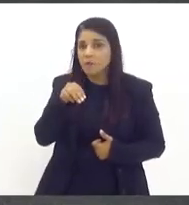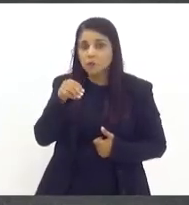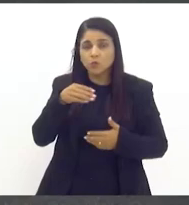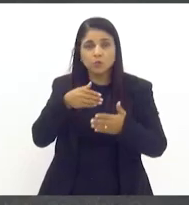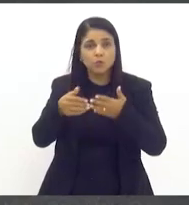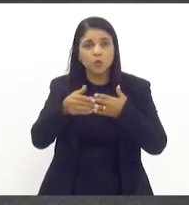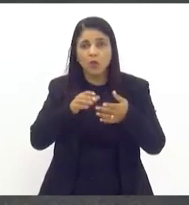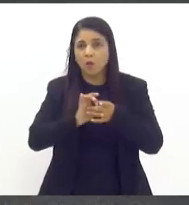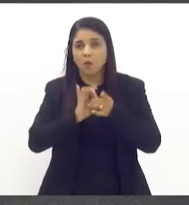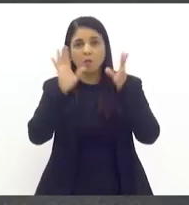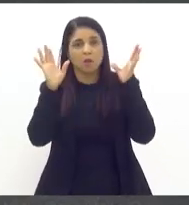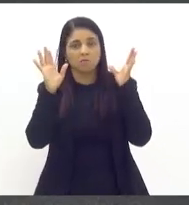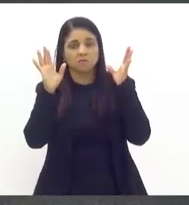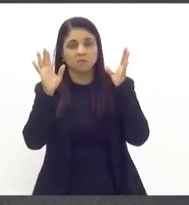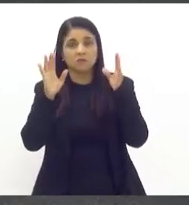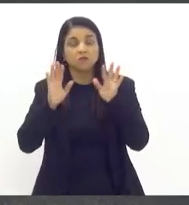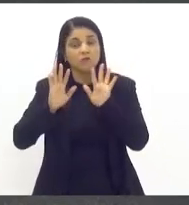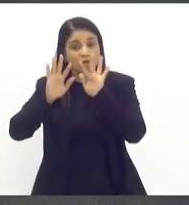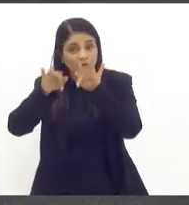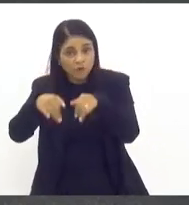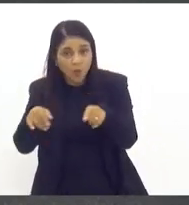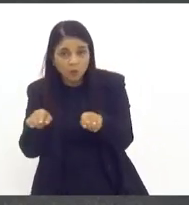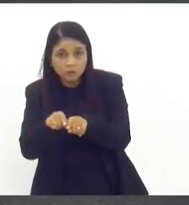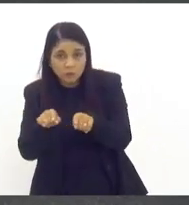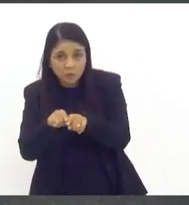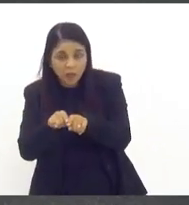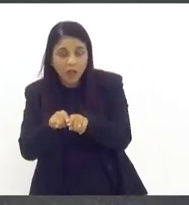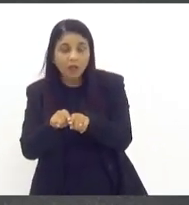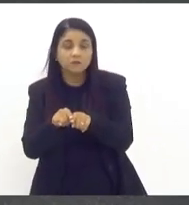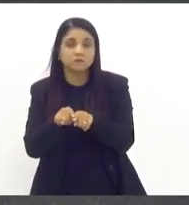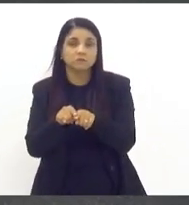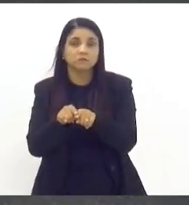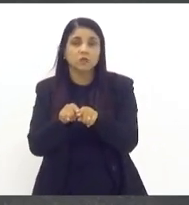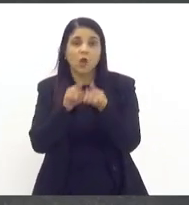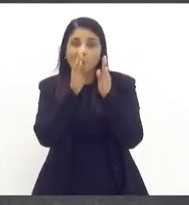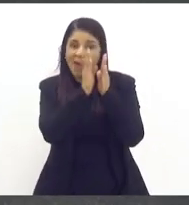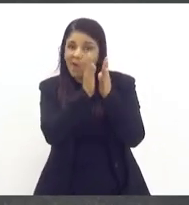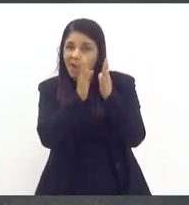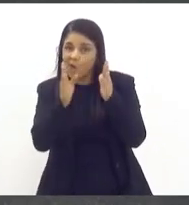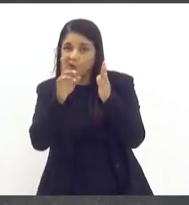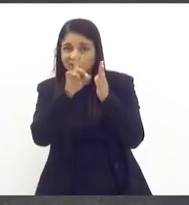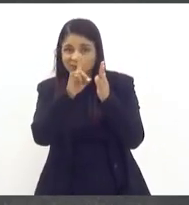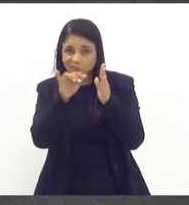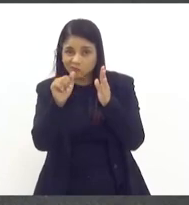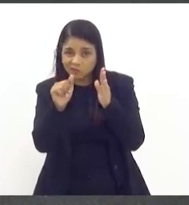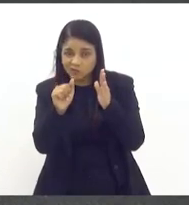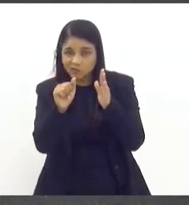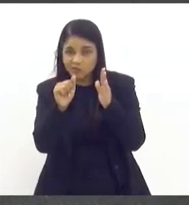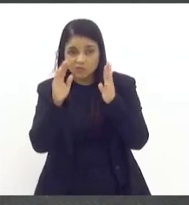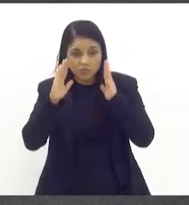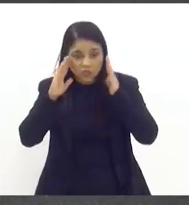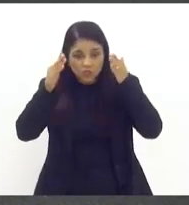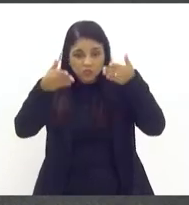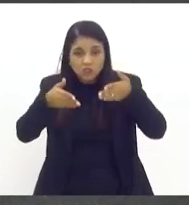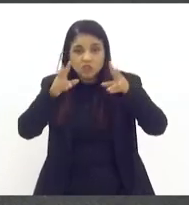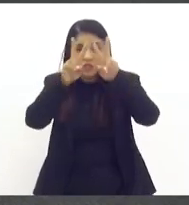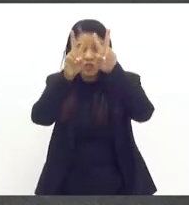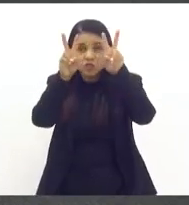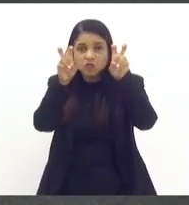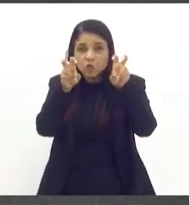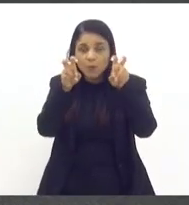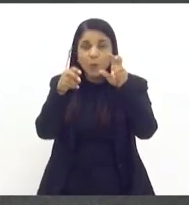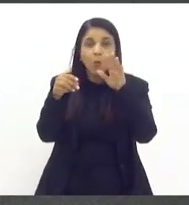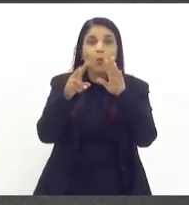expediente final também na ordem do dia a falas tem que ser sobre a ordem